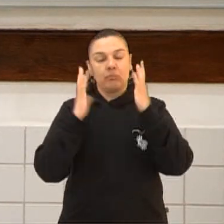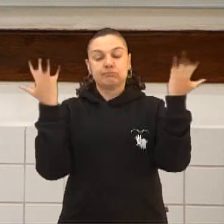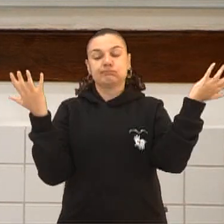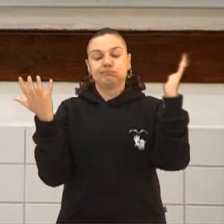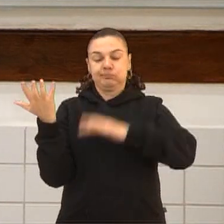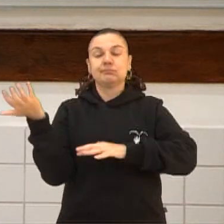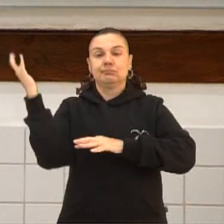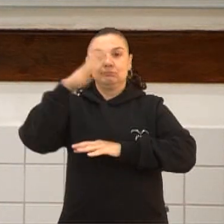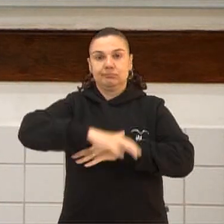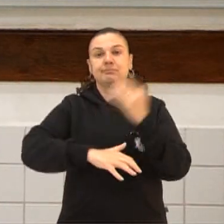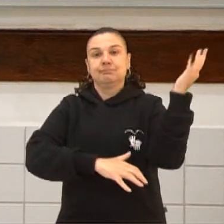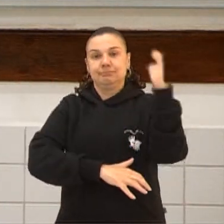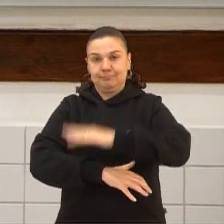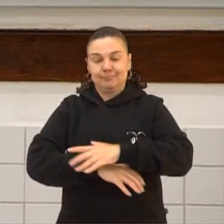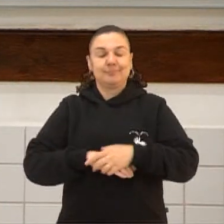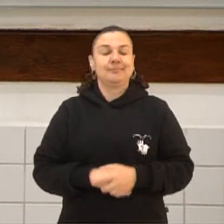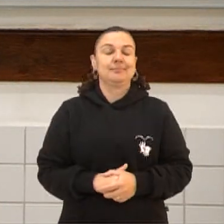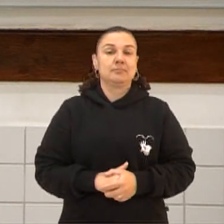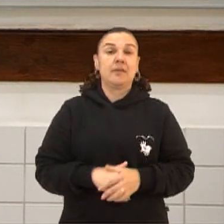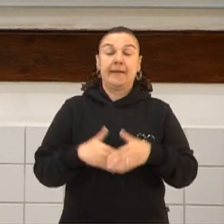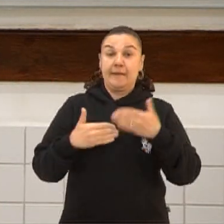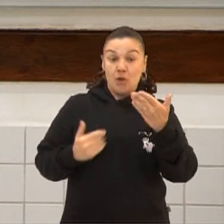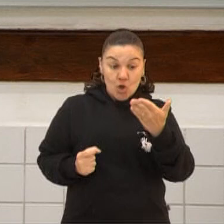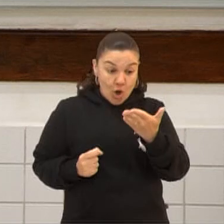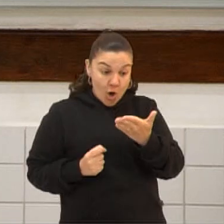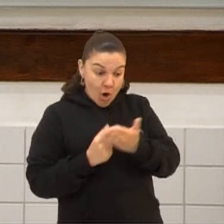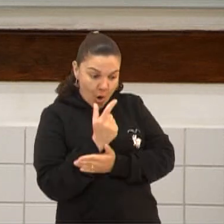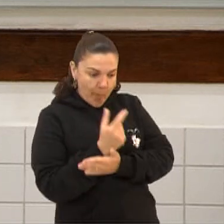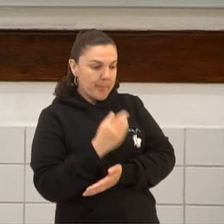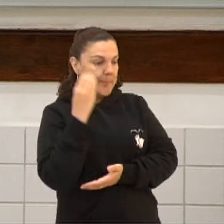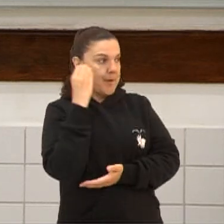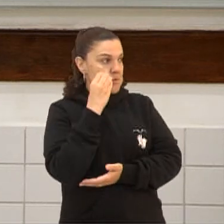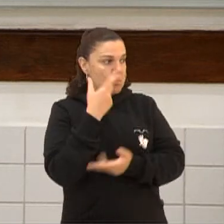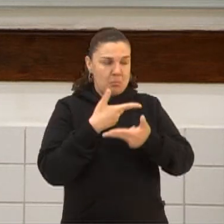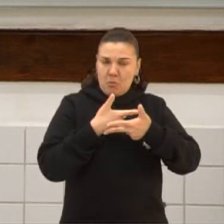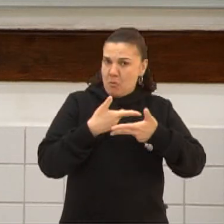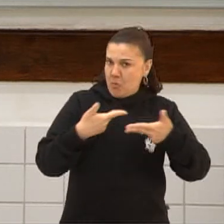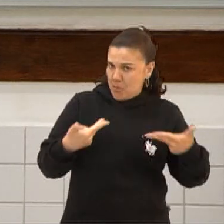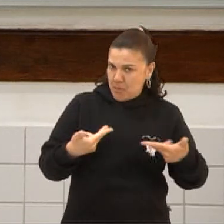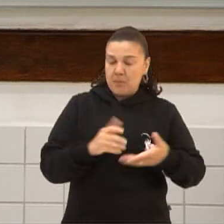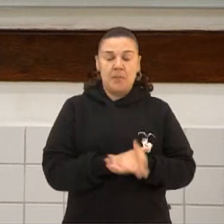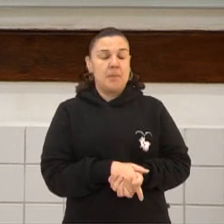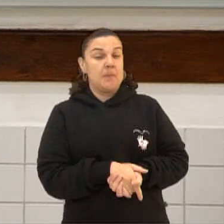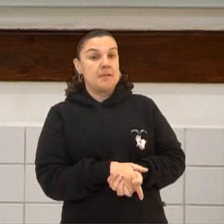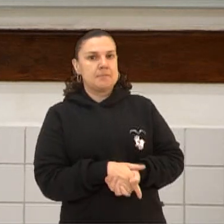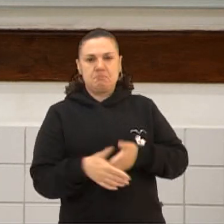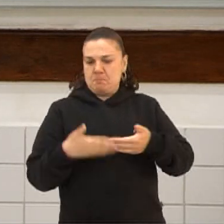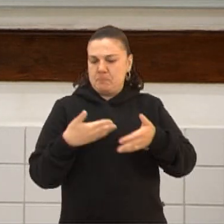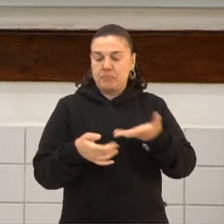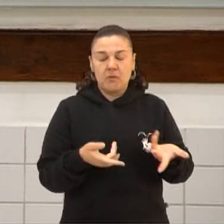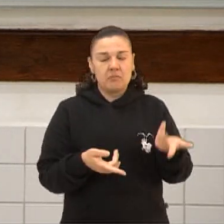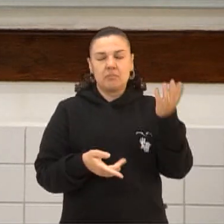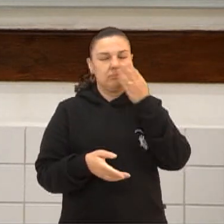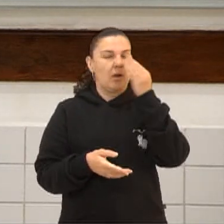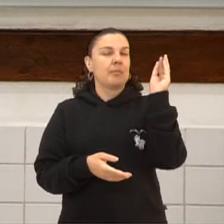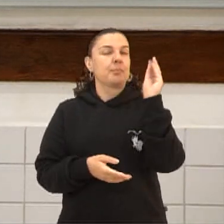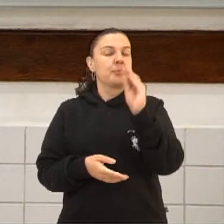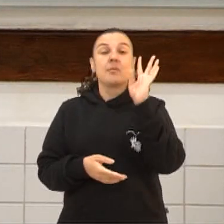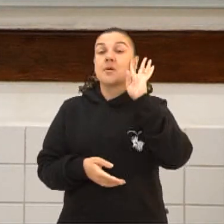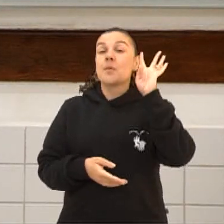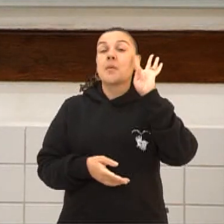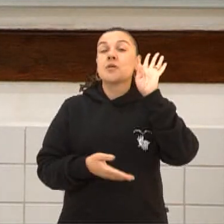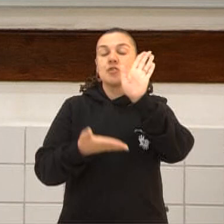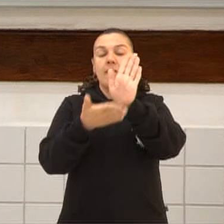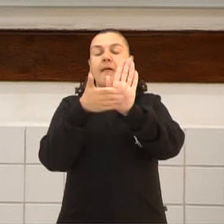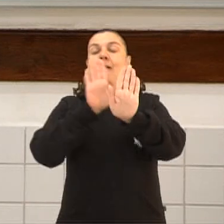desmatamento. Então, às vezes você compra um smartphone ou um outro produto eletrônico ou qualquer outra coisa e você não tem a dimensão